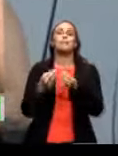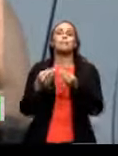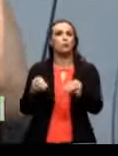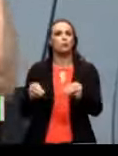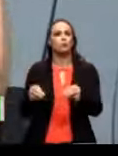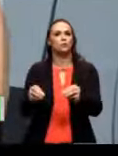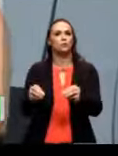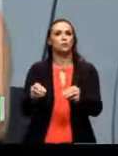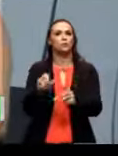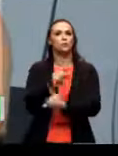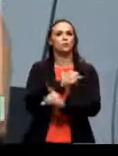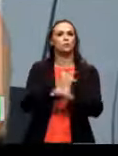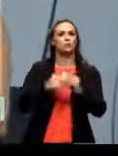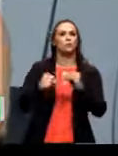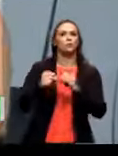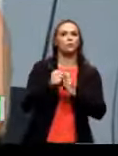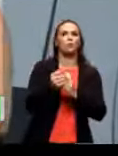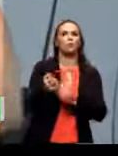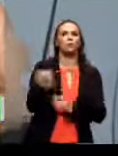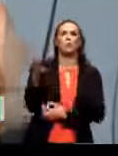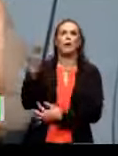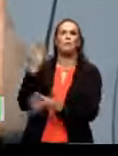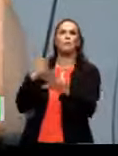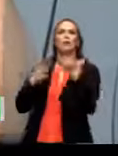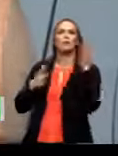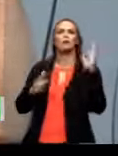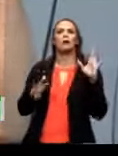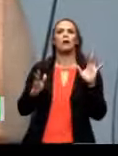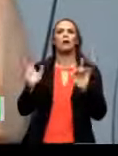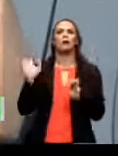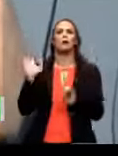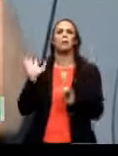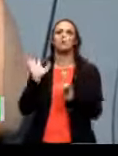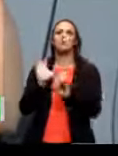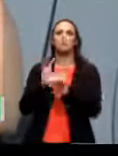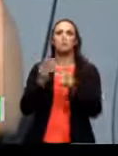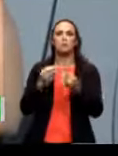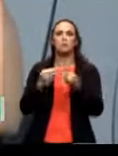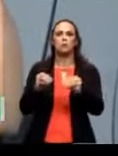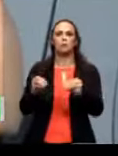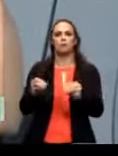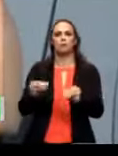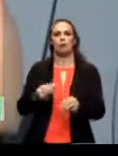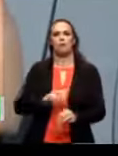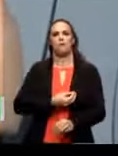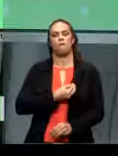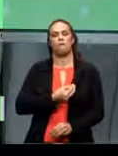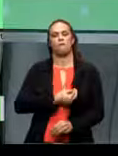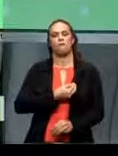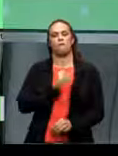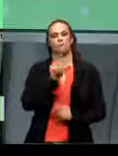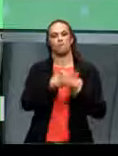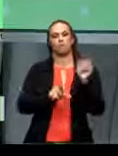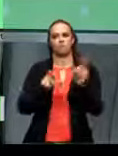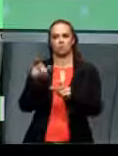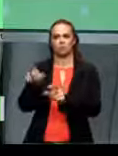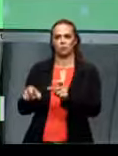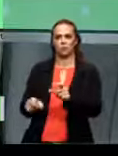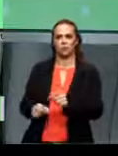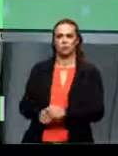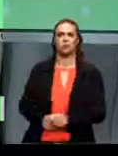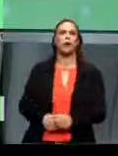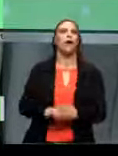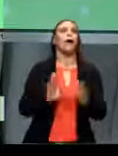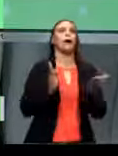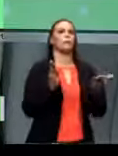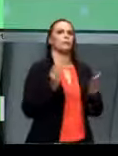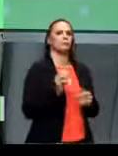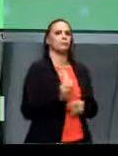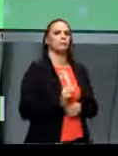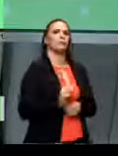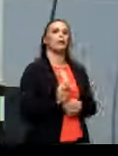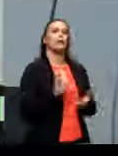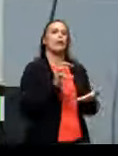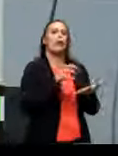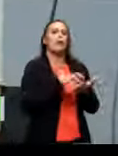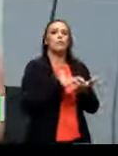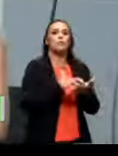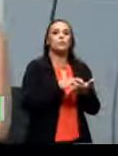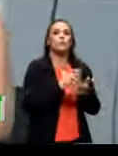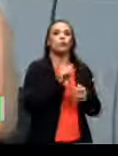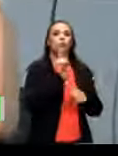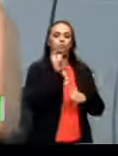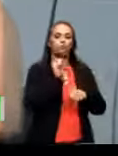socioambiental, que vai atingir pessoas, né? E das usinas hidrelétricas, então, vamos complementar. Ah, ok. Da usina